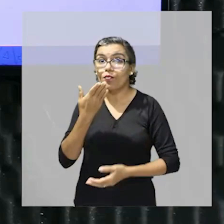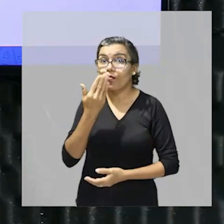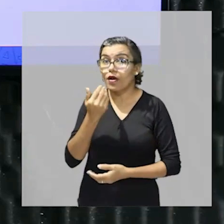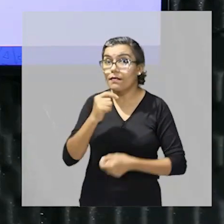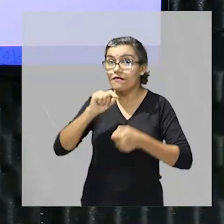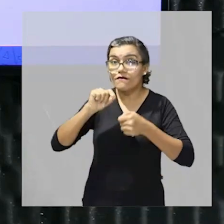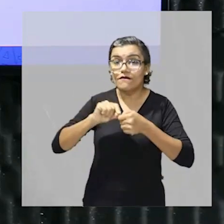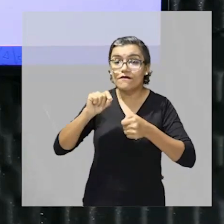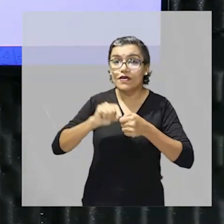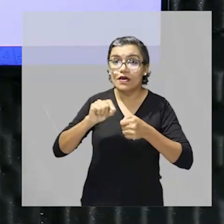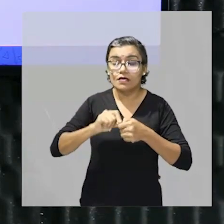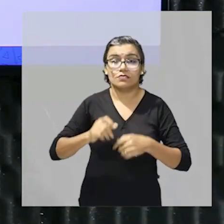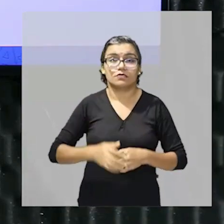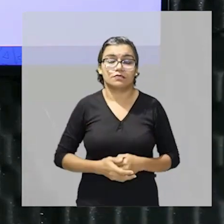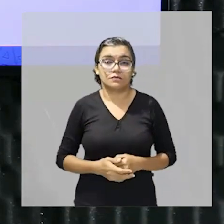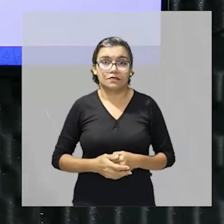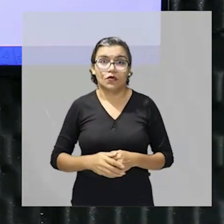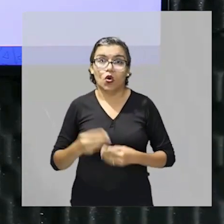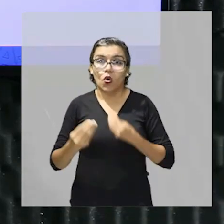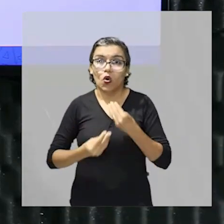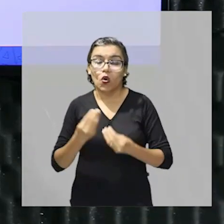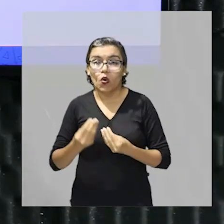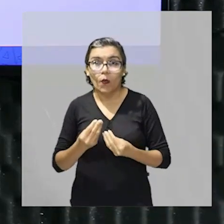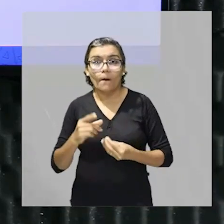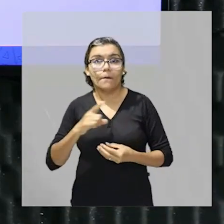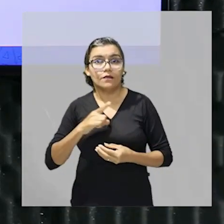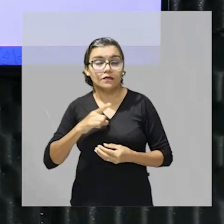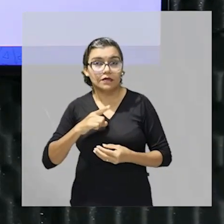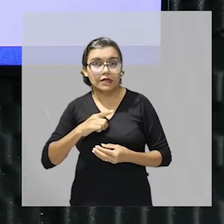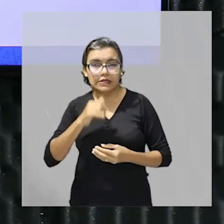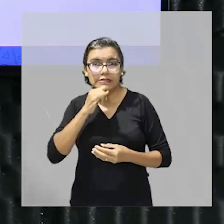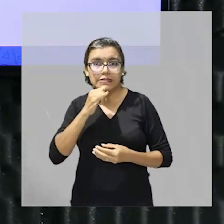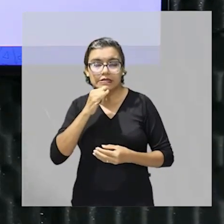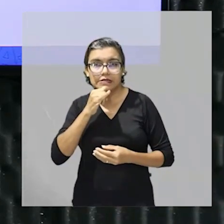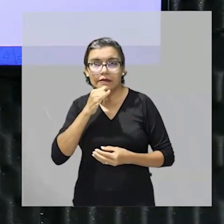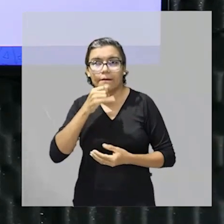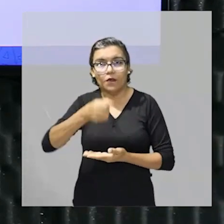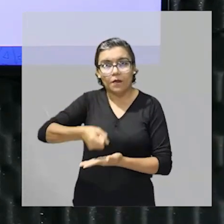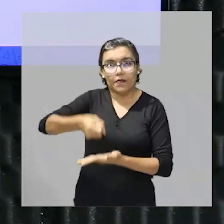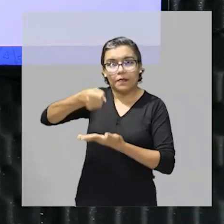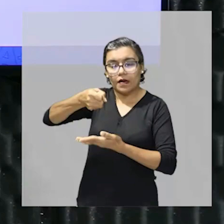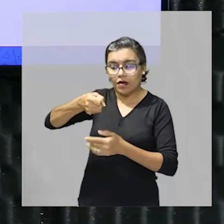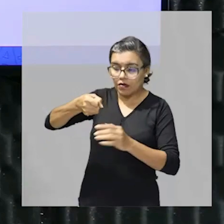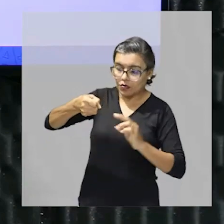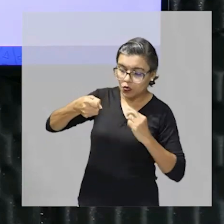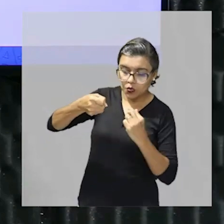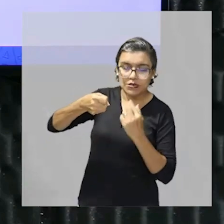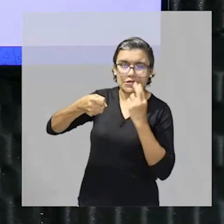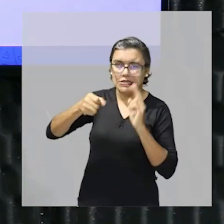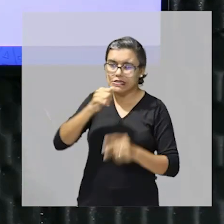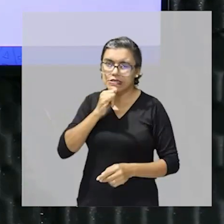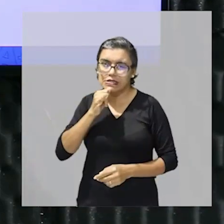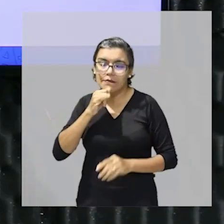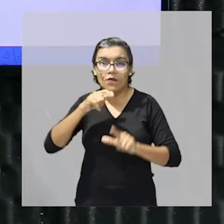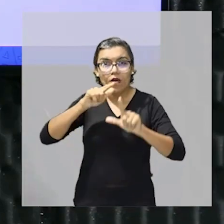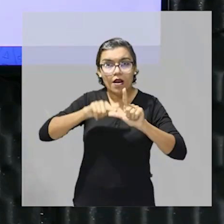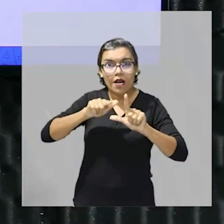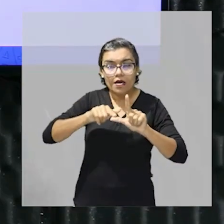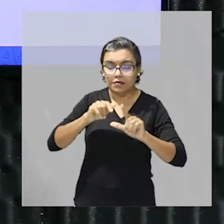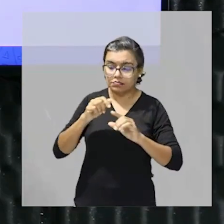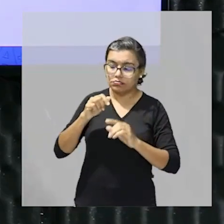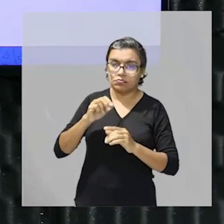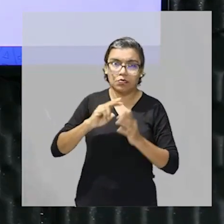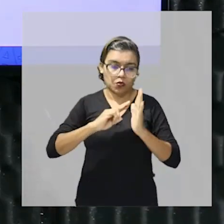de como as embalagens e as etiquetas são construídas. E aí ele chama a atenção para que isso